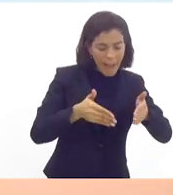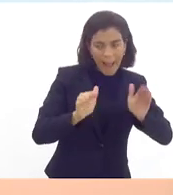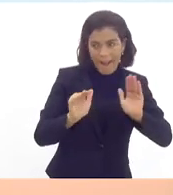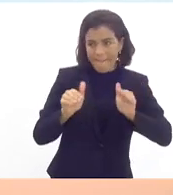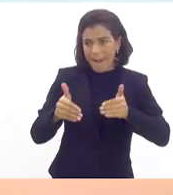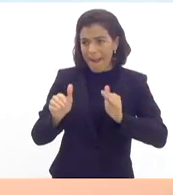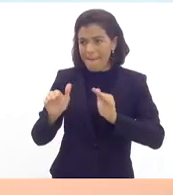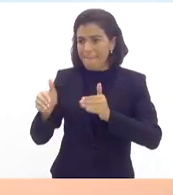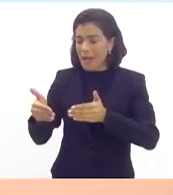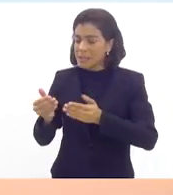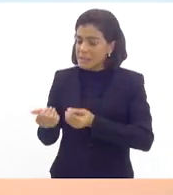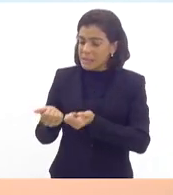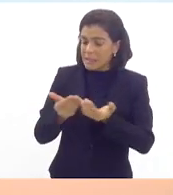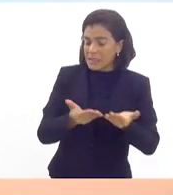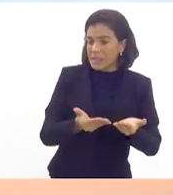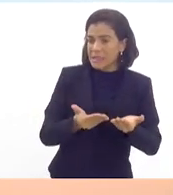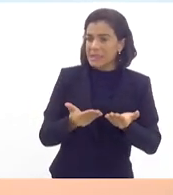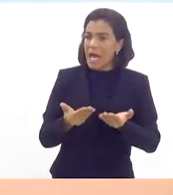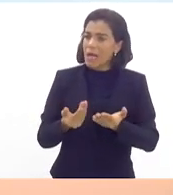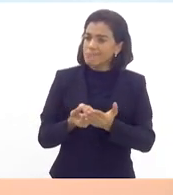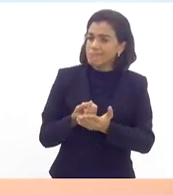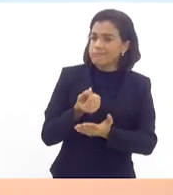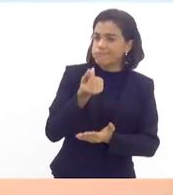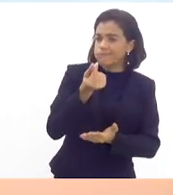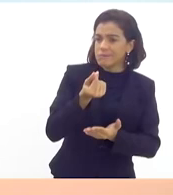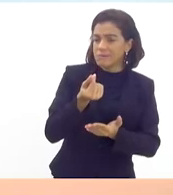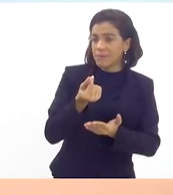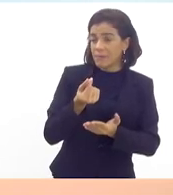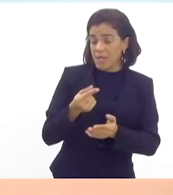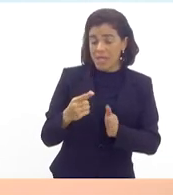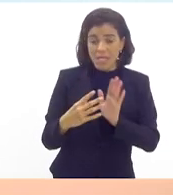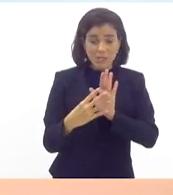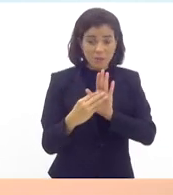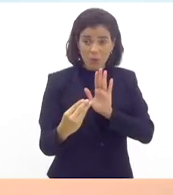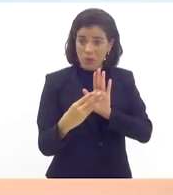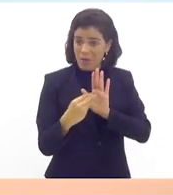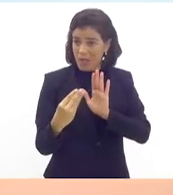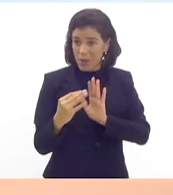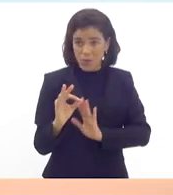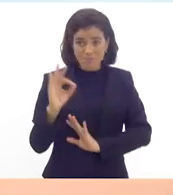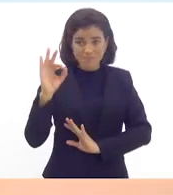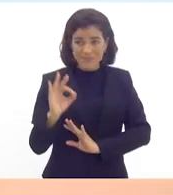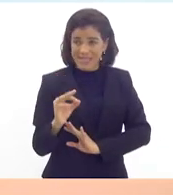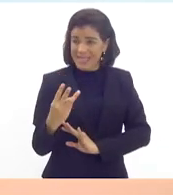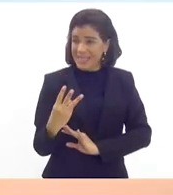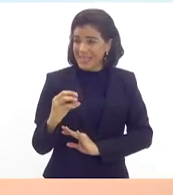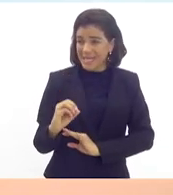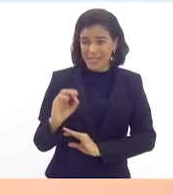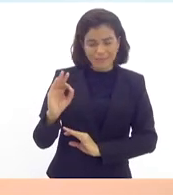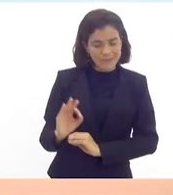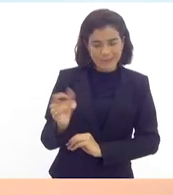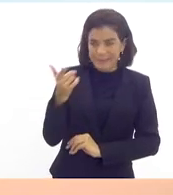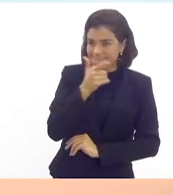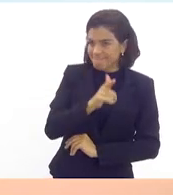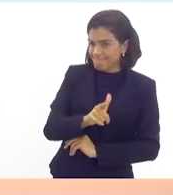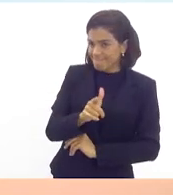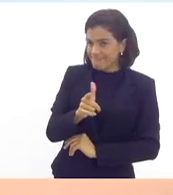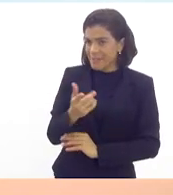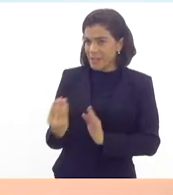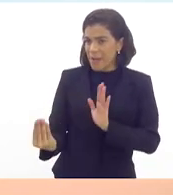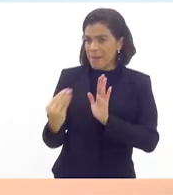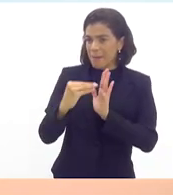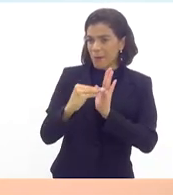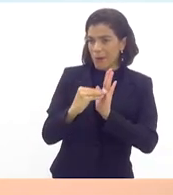que dá crédito, que não dá crédito, que situação. E esse modelo não chega na alíquota de 30% com o que está hoje colocado